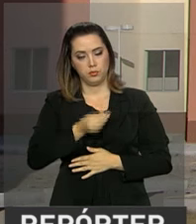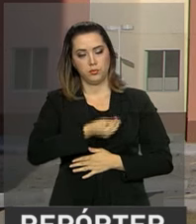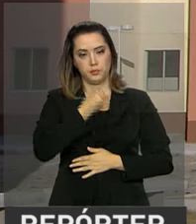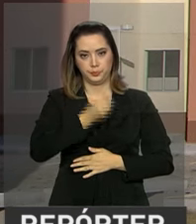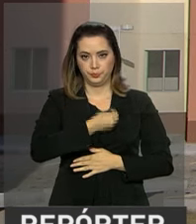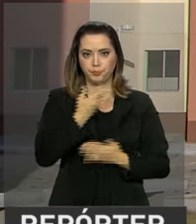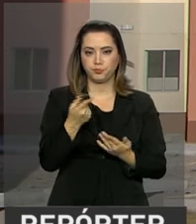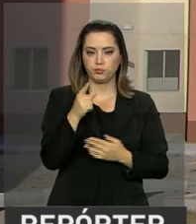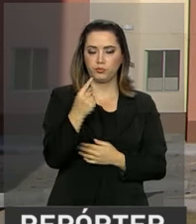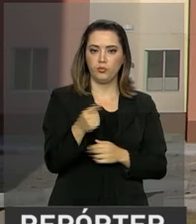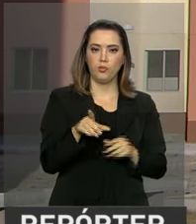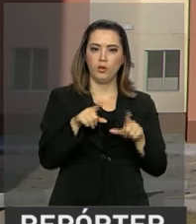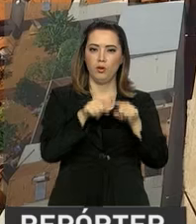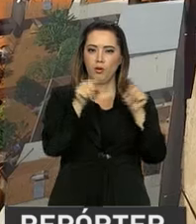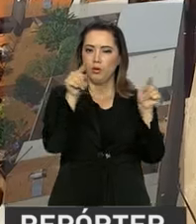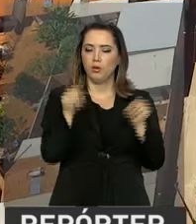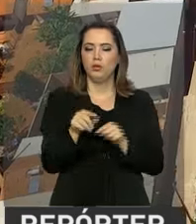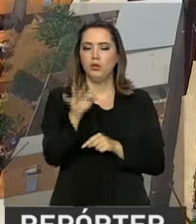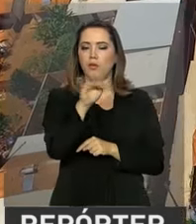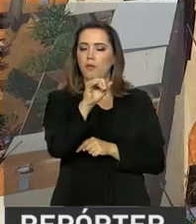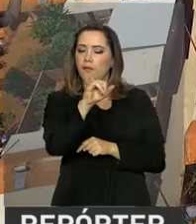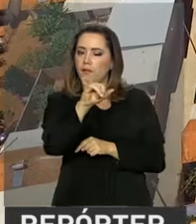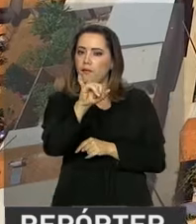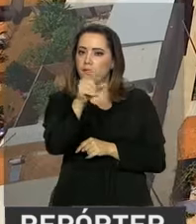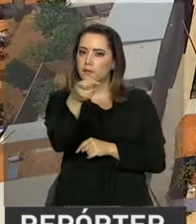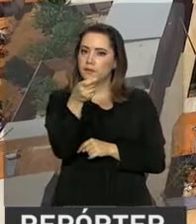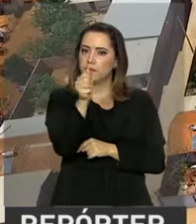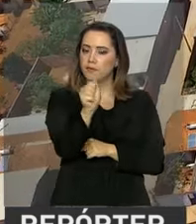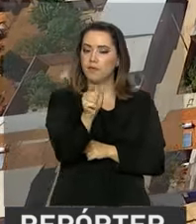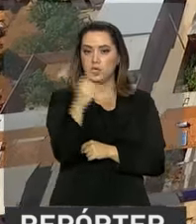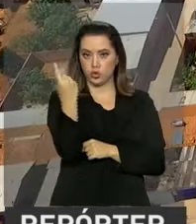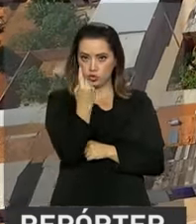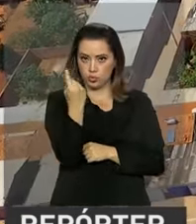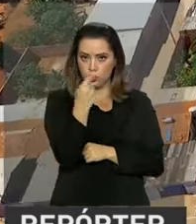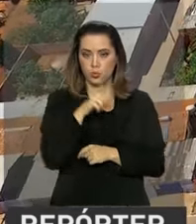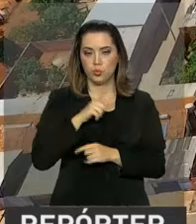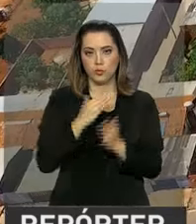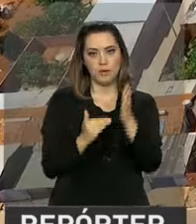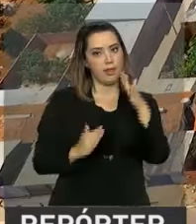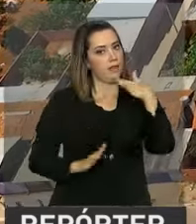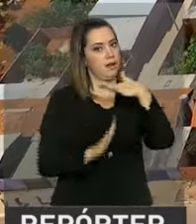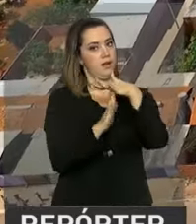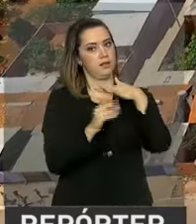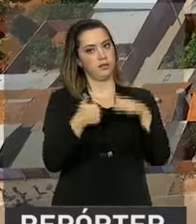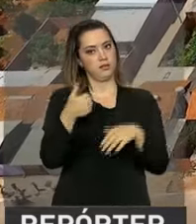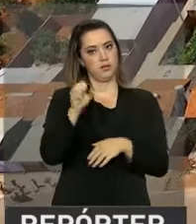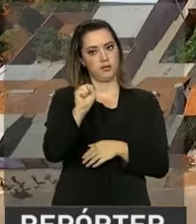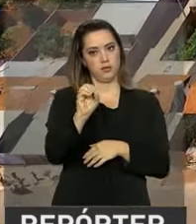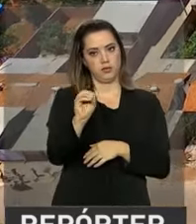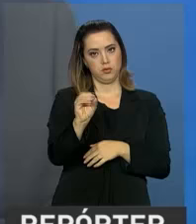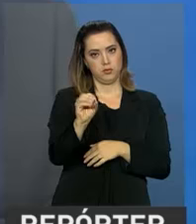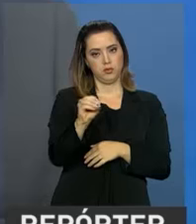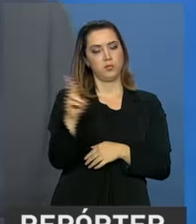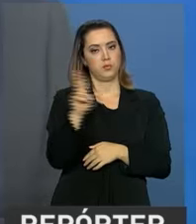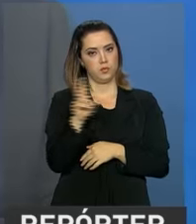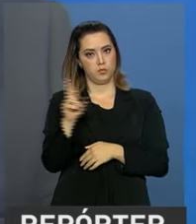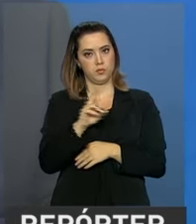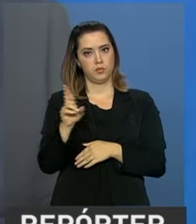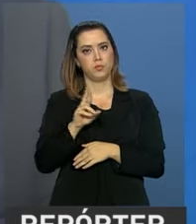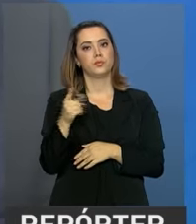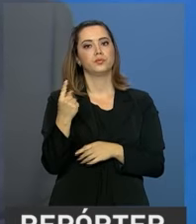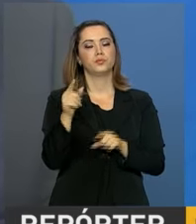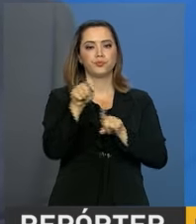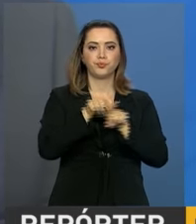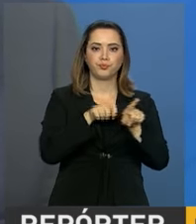na faixa 1 do programa, que atende famílias com renda bruta de até R$ 1.800 por mês. Temos 200